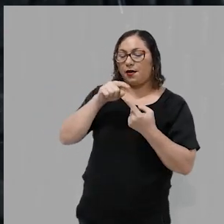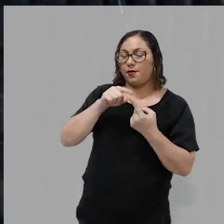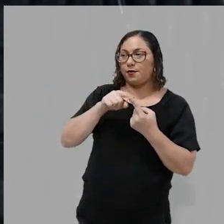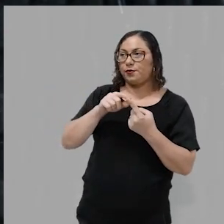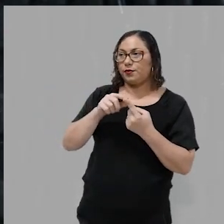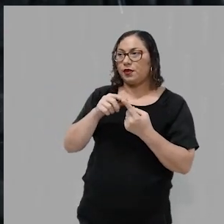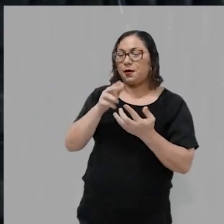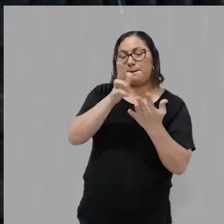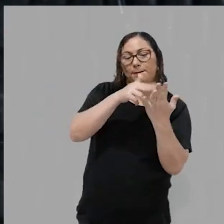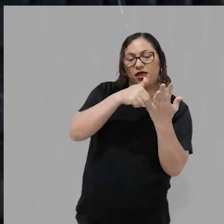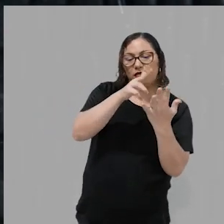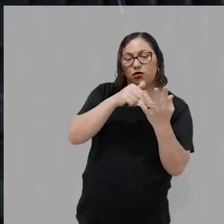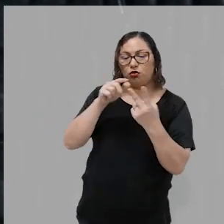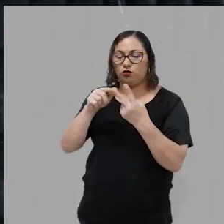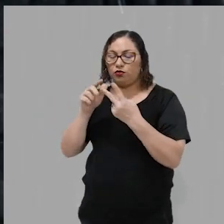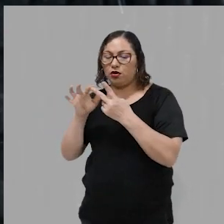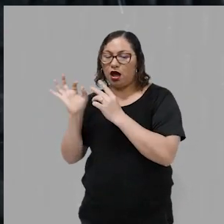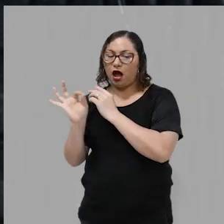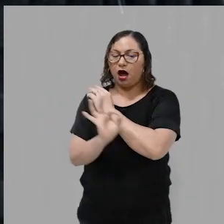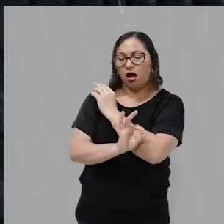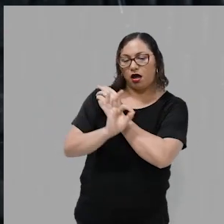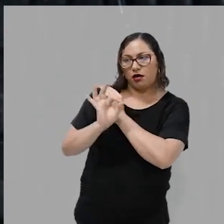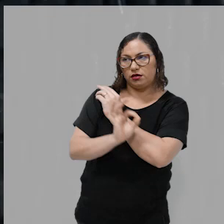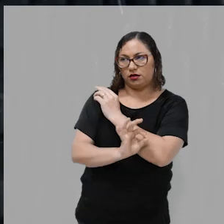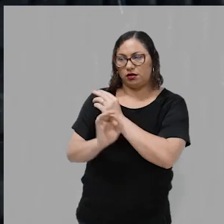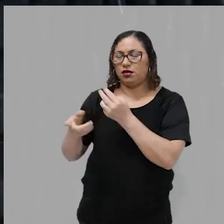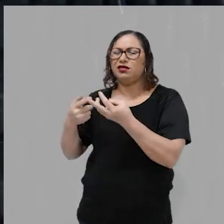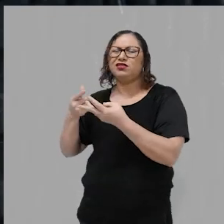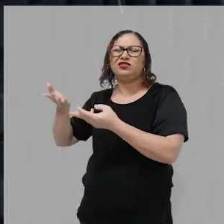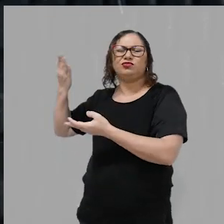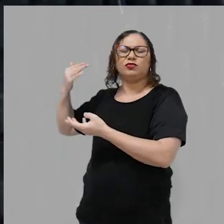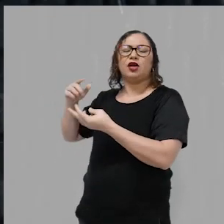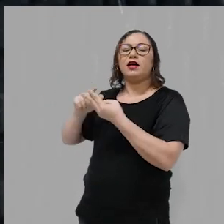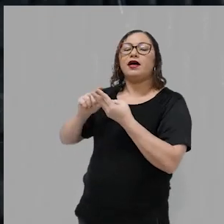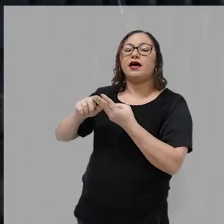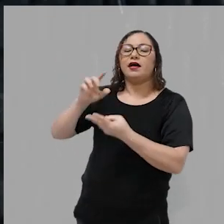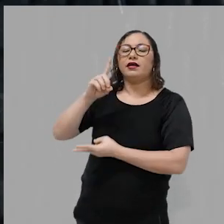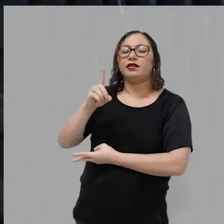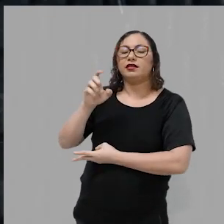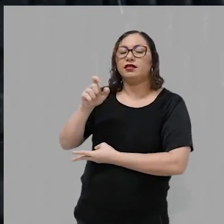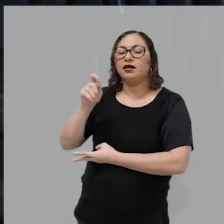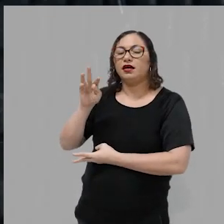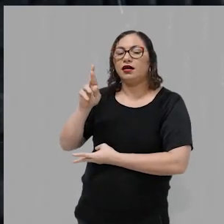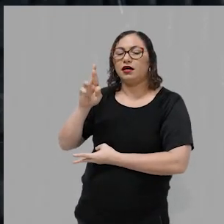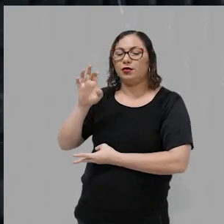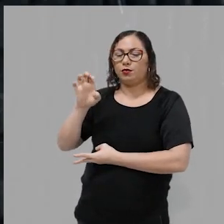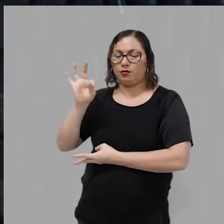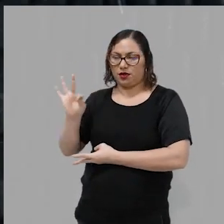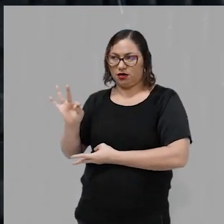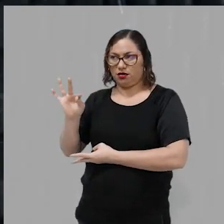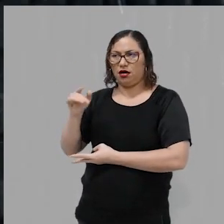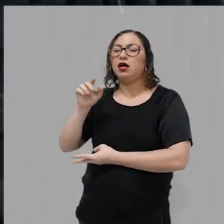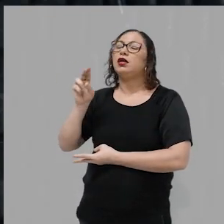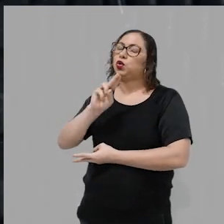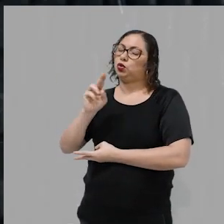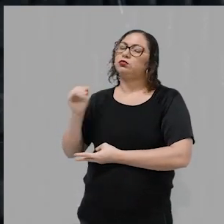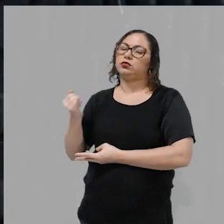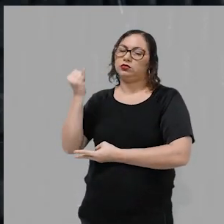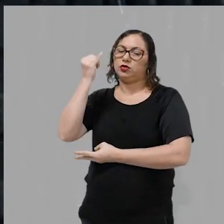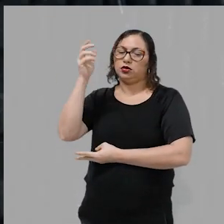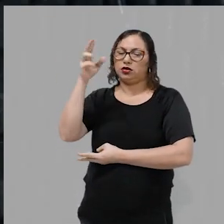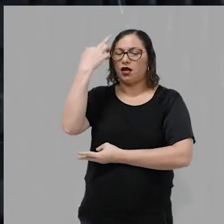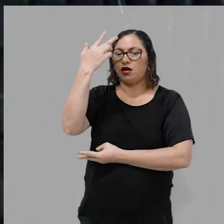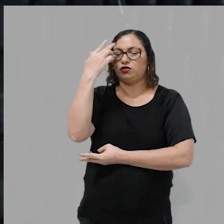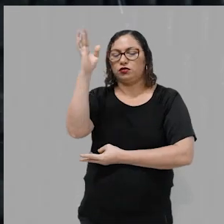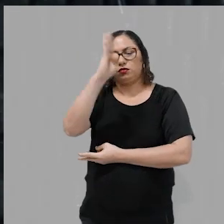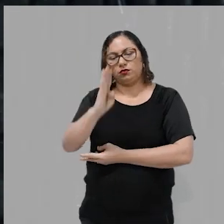arquiteto. Cada um deles tem uma história bem interessante, além do Debré. E esses três nomes são muito importantes para a gente na história do Brasil,